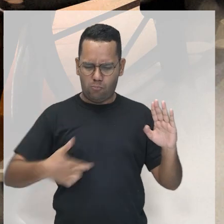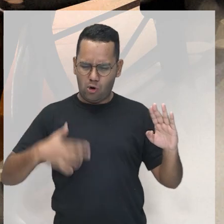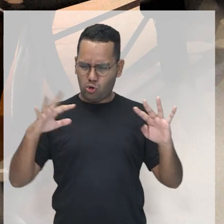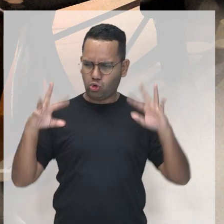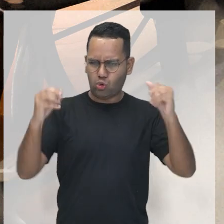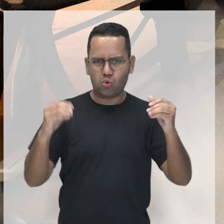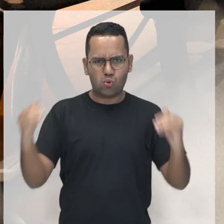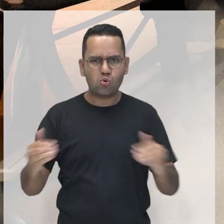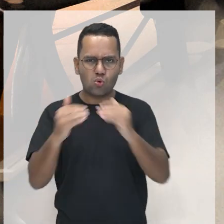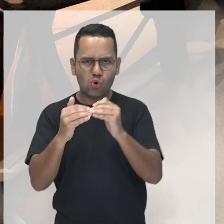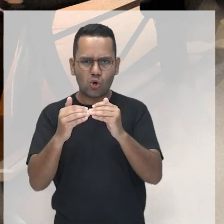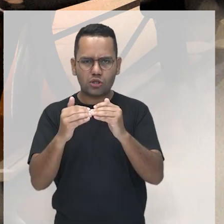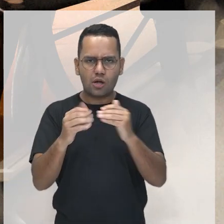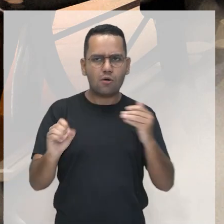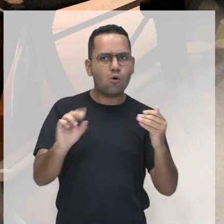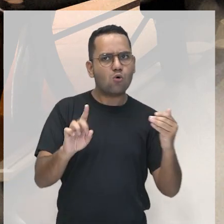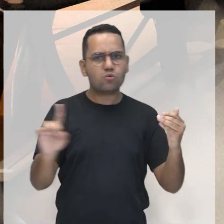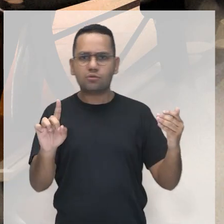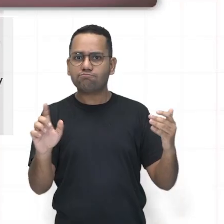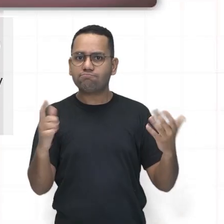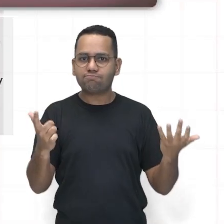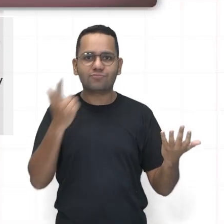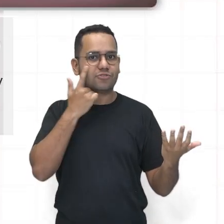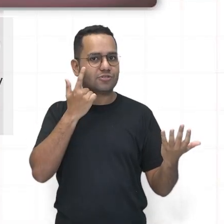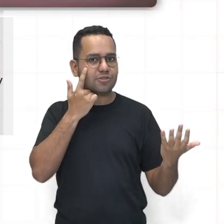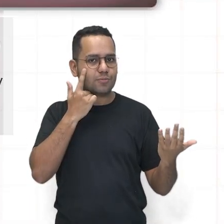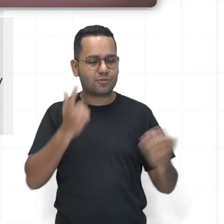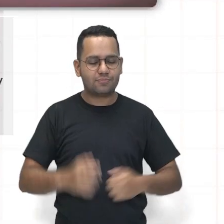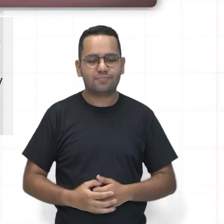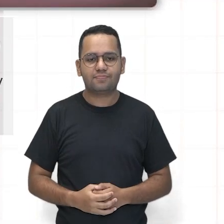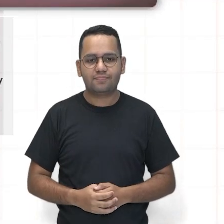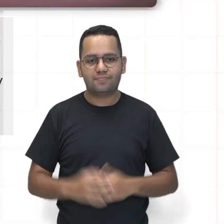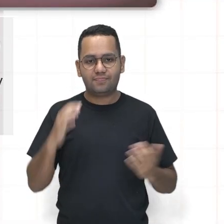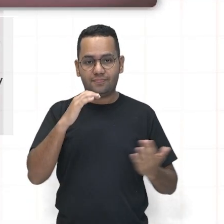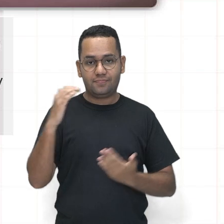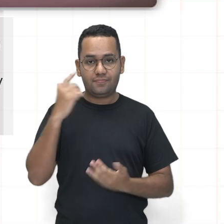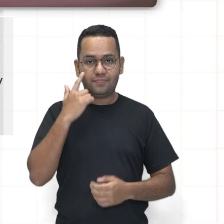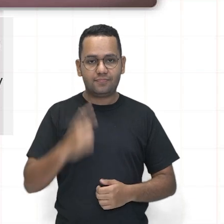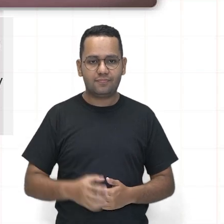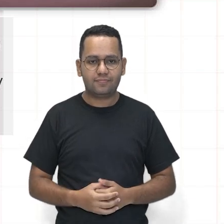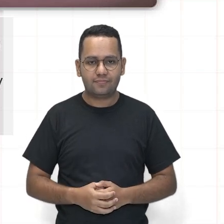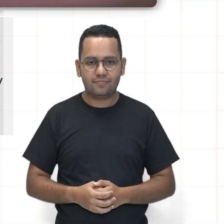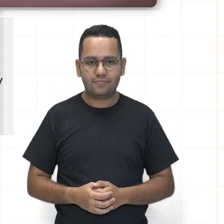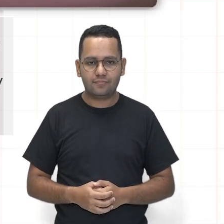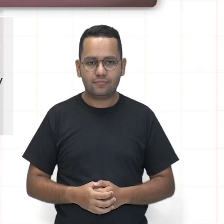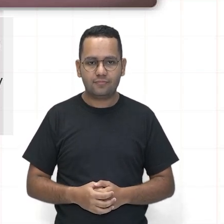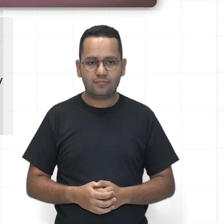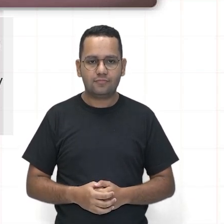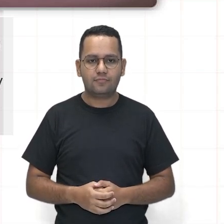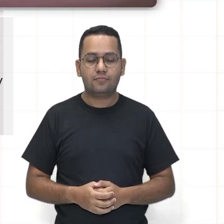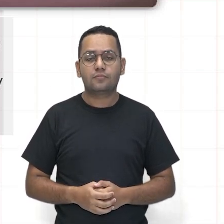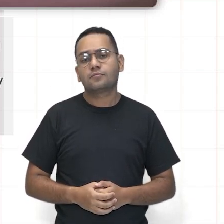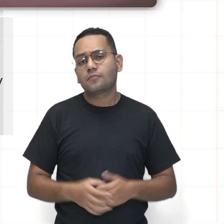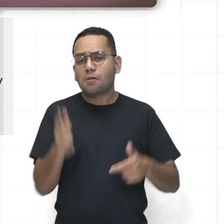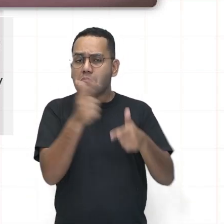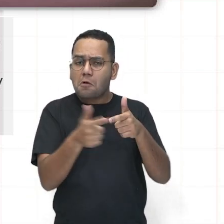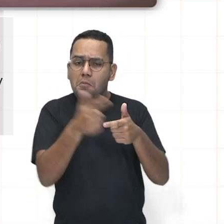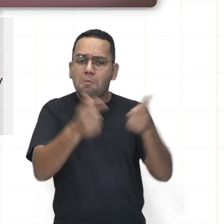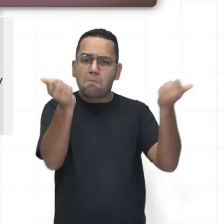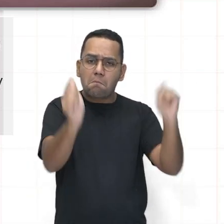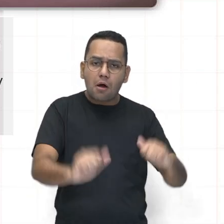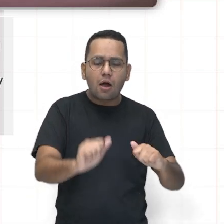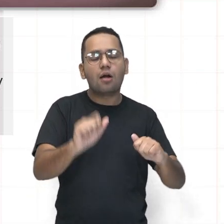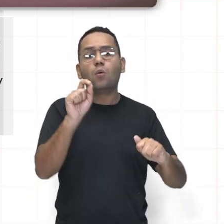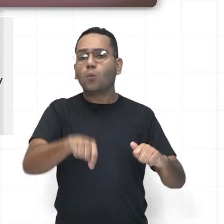forma igual. Vamos ao nosso contexto. Contexto histórico. Crise do Segundo Reinado. A crise do